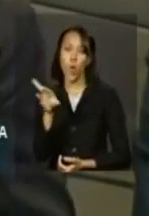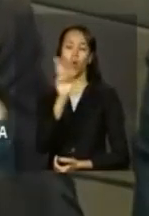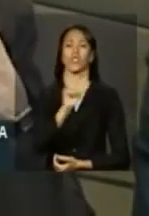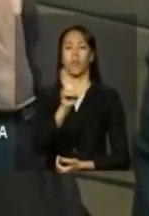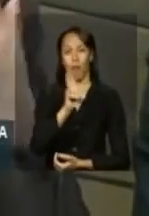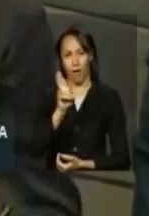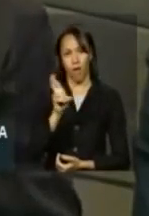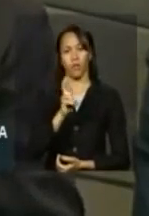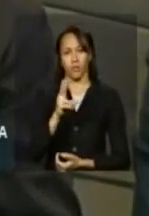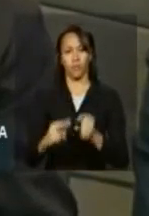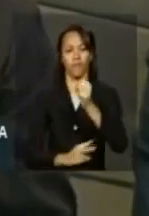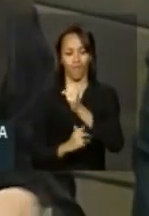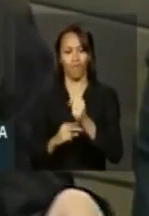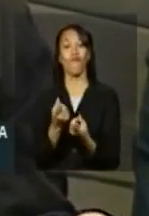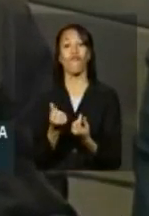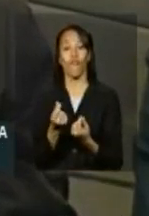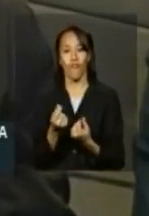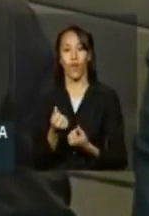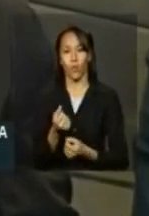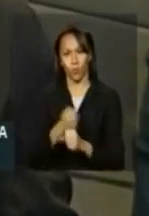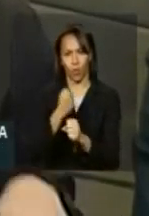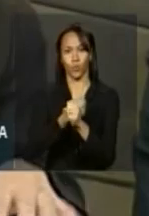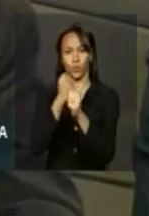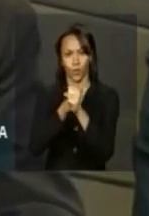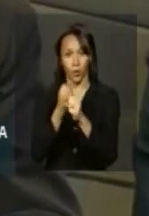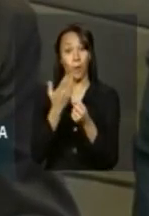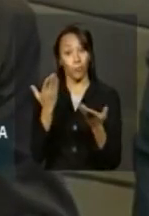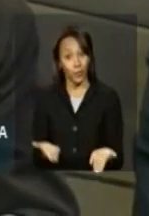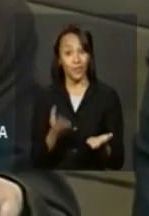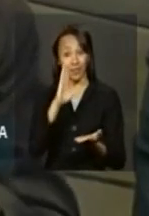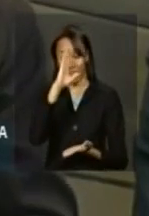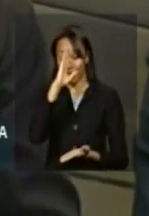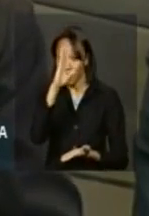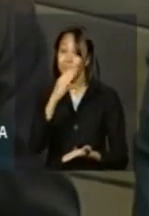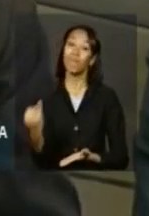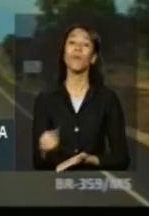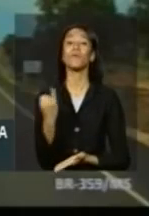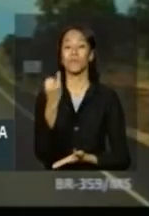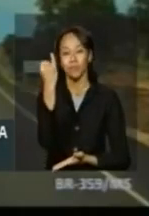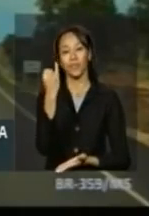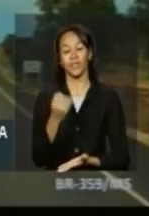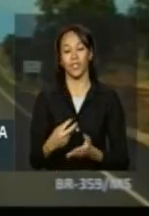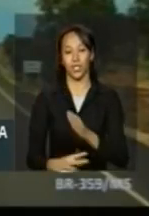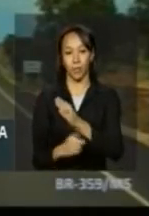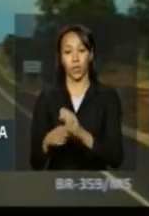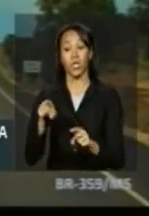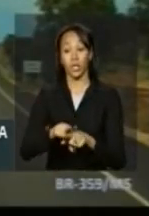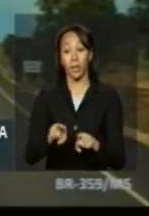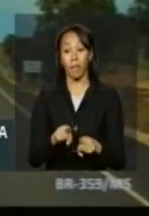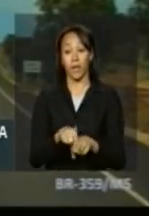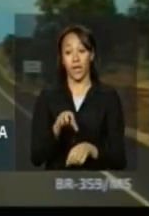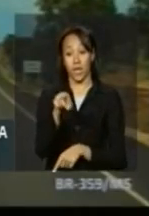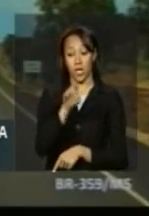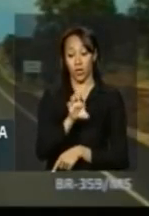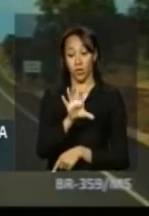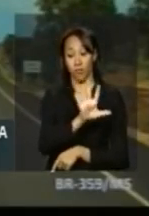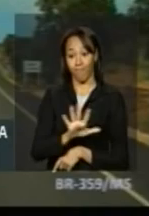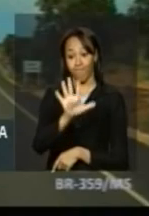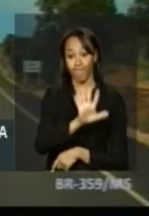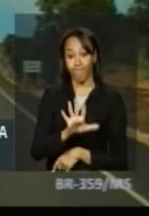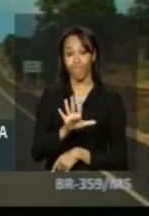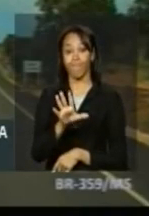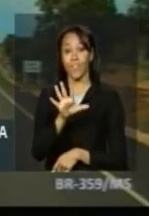da por que a gente destaca a realização dessa ponte. No Centro-Oeste, as obras da 060